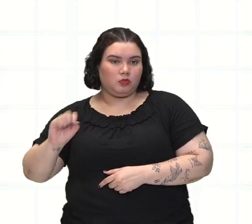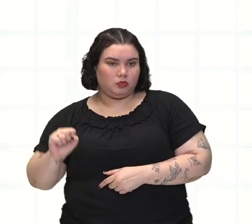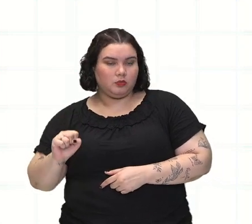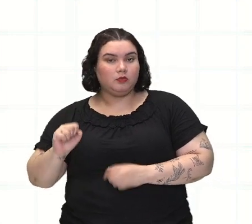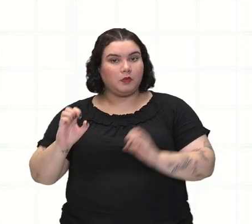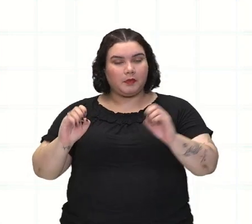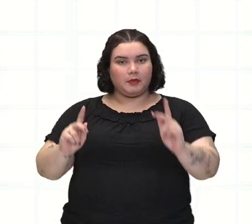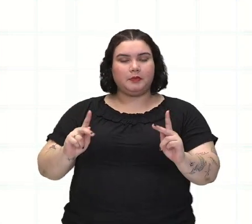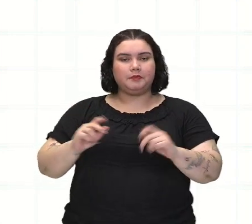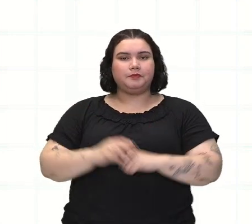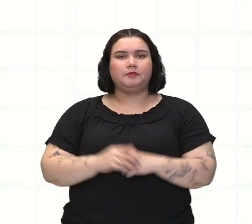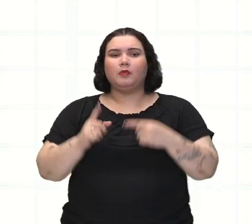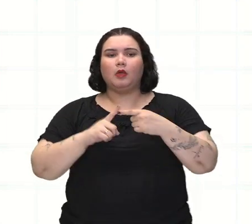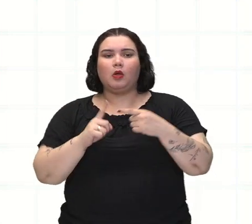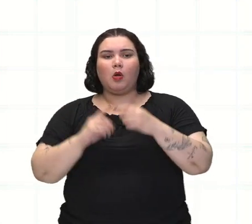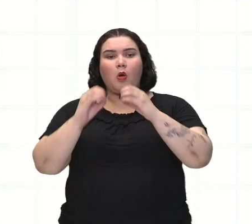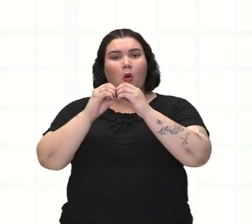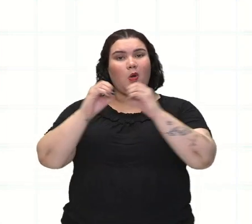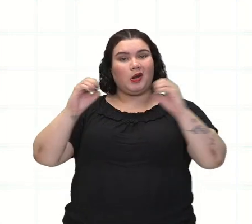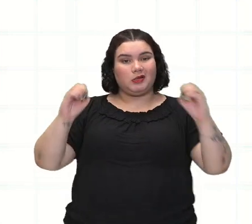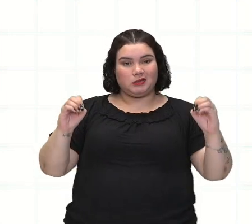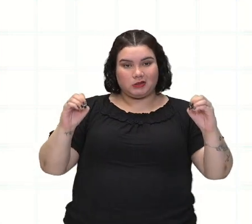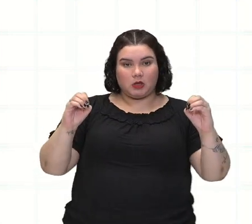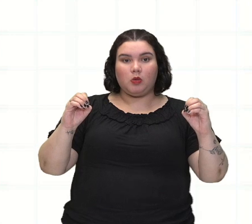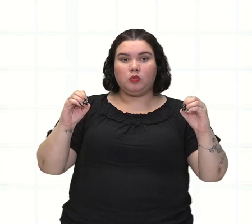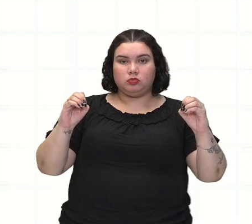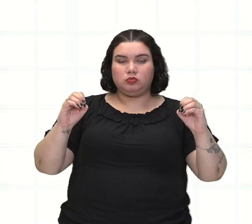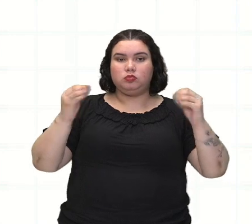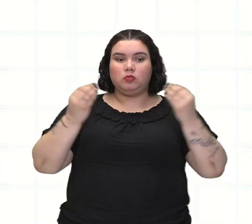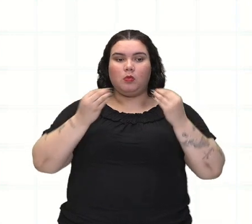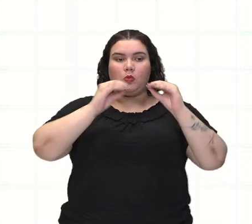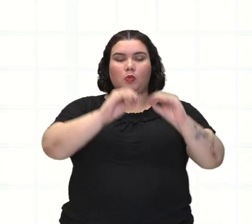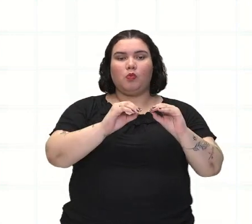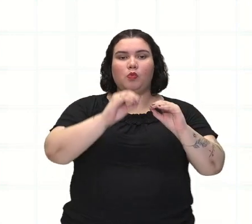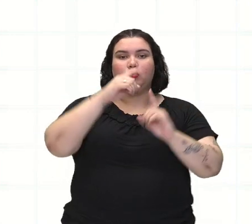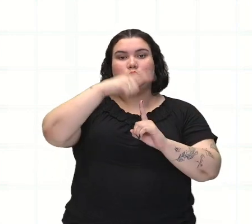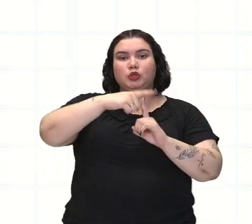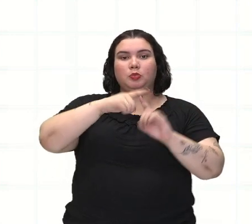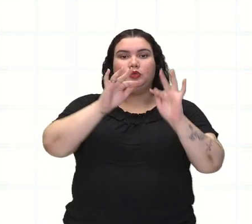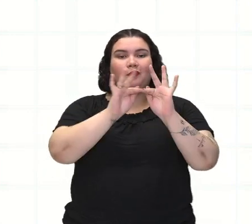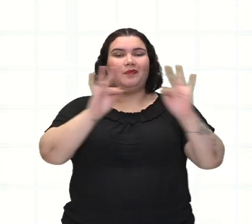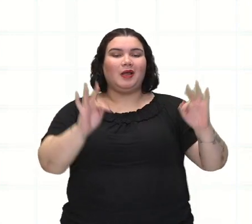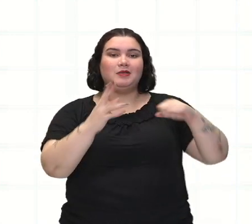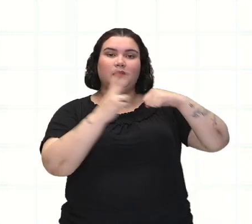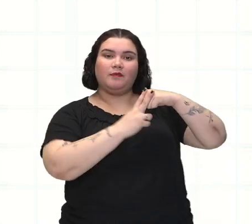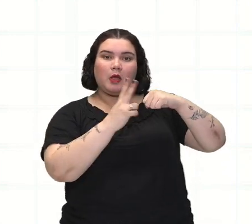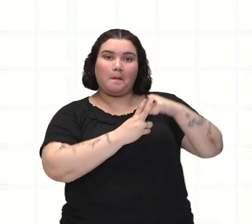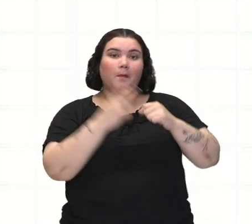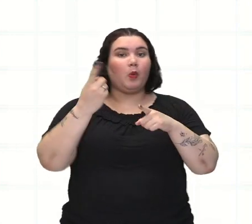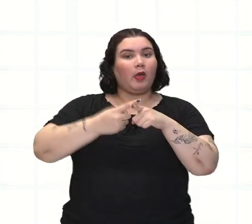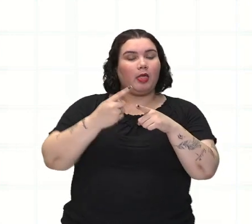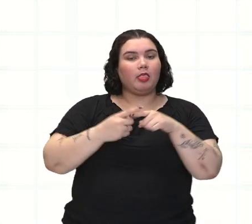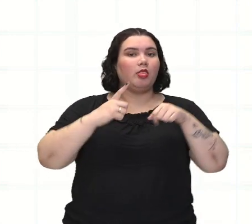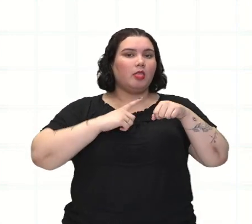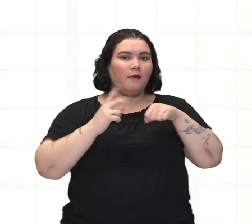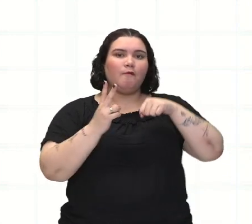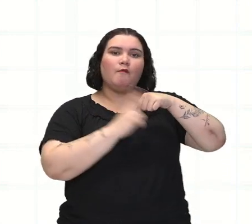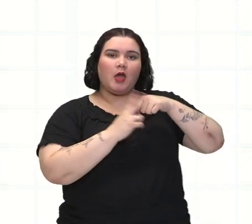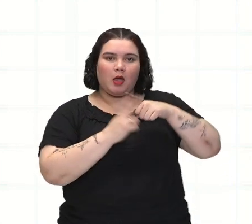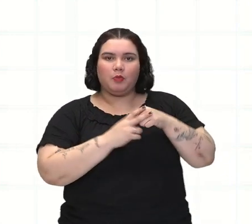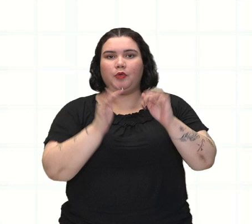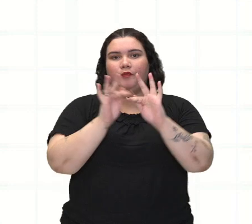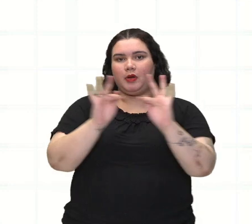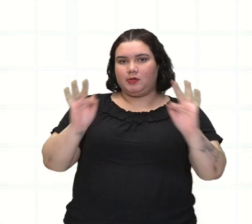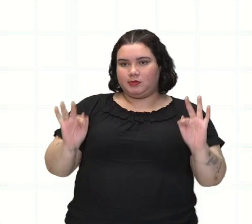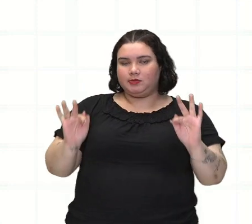dentro, aqui, ó, da frase verbal, porque ela vai conter um verbo. Então,